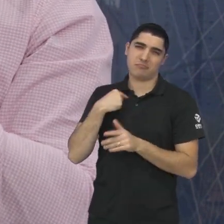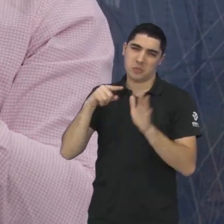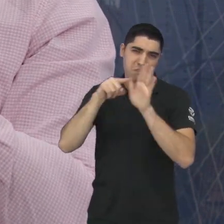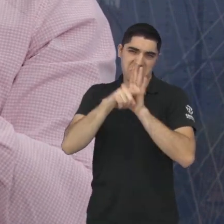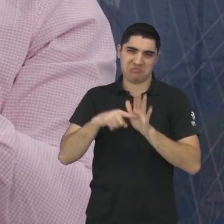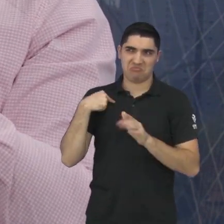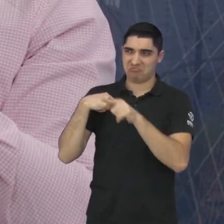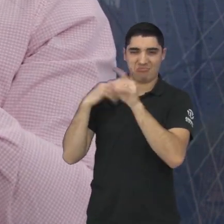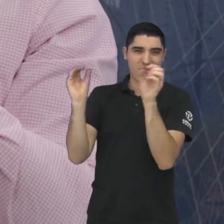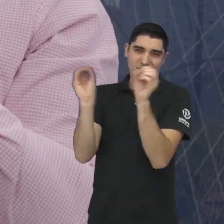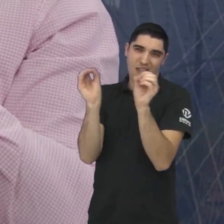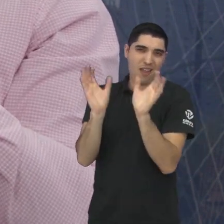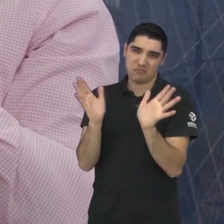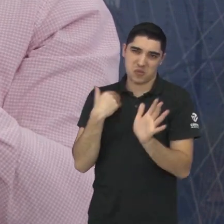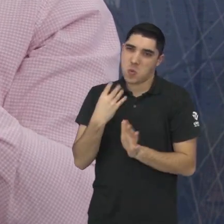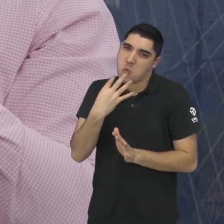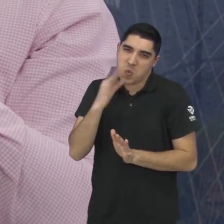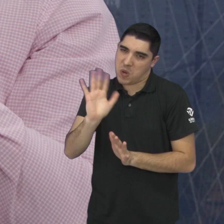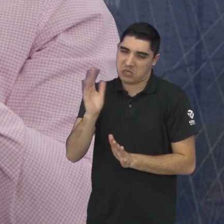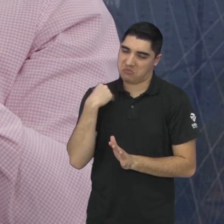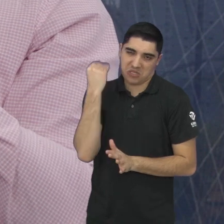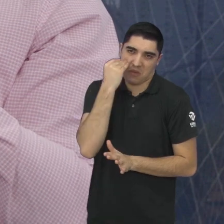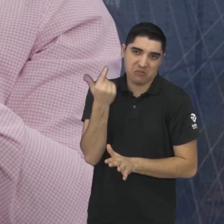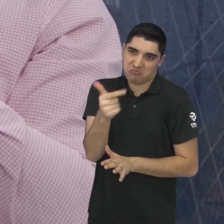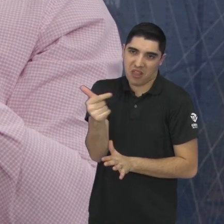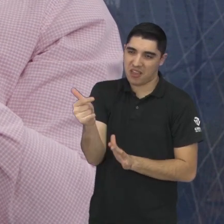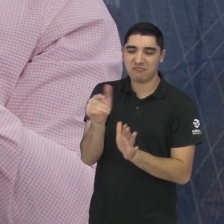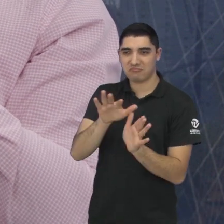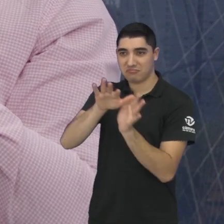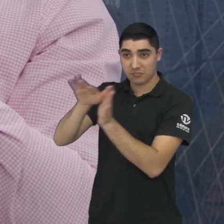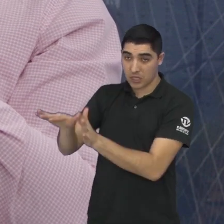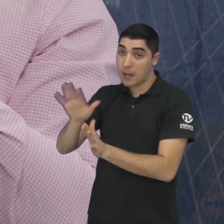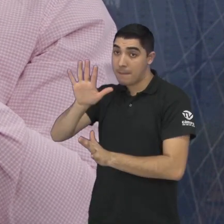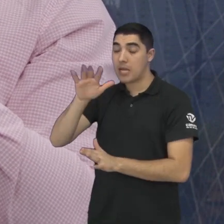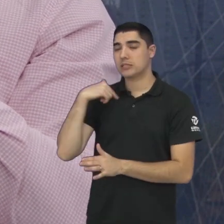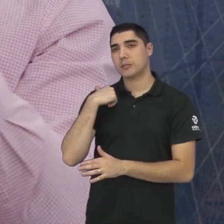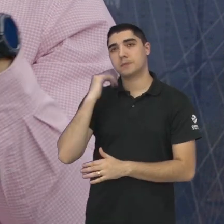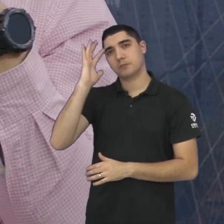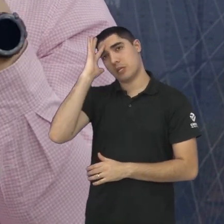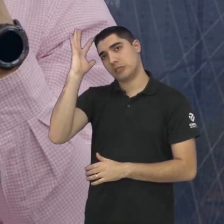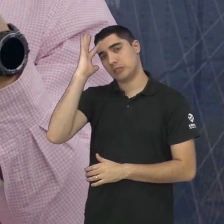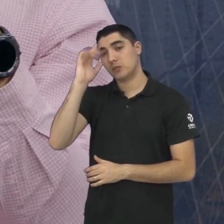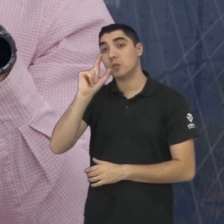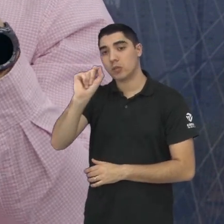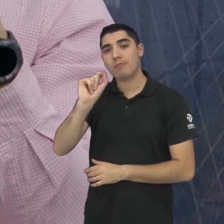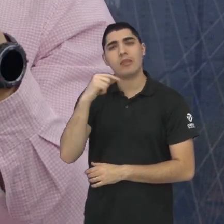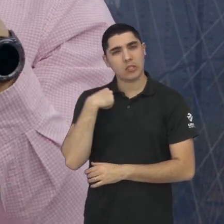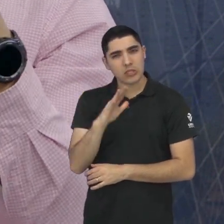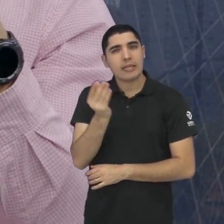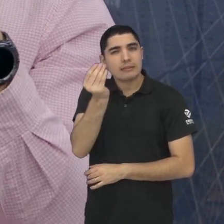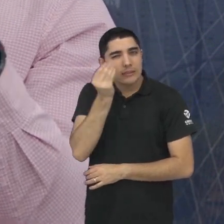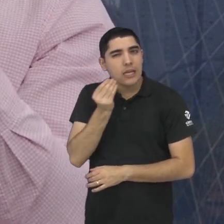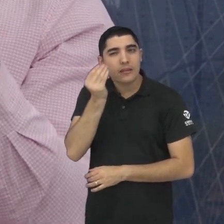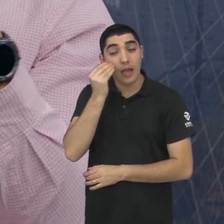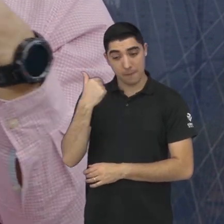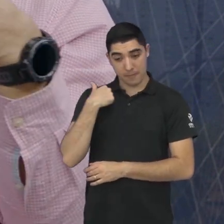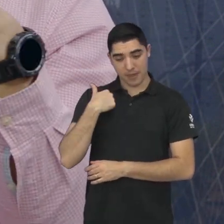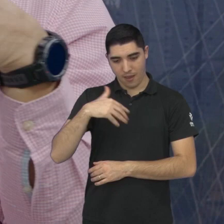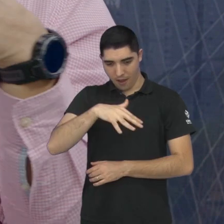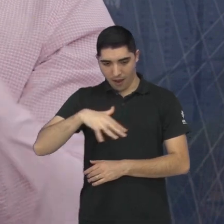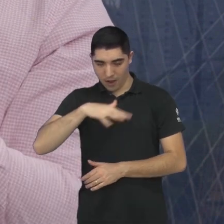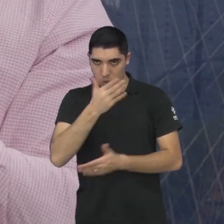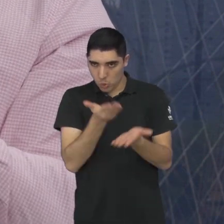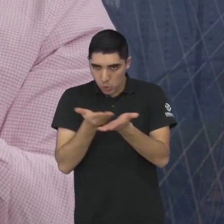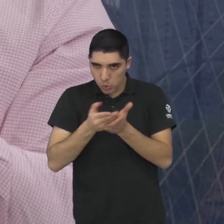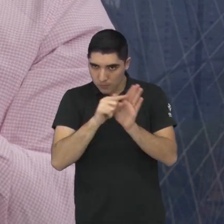com propriedade. Mas eu pensaria o seguinte, até já tentei trabalhar um pouco dentro da minha